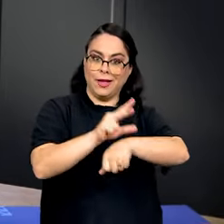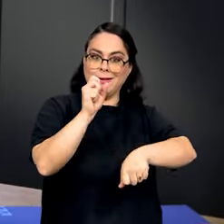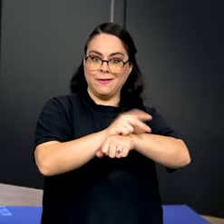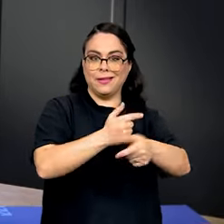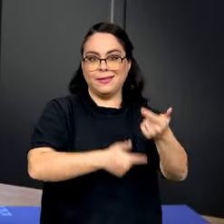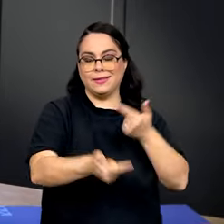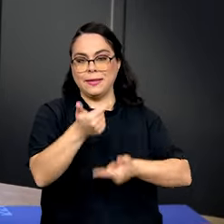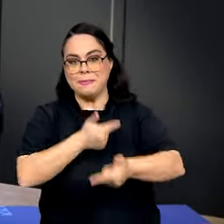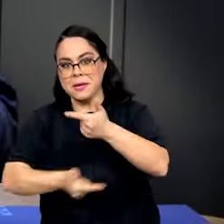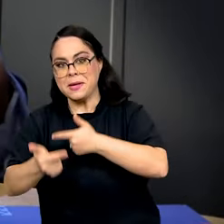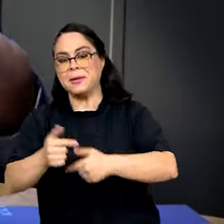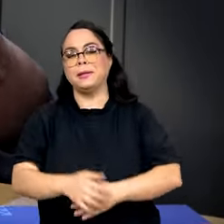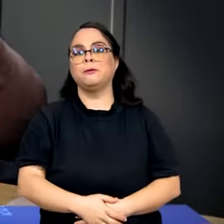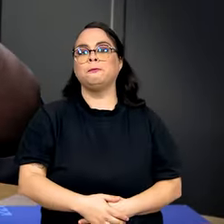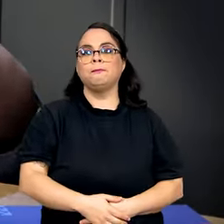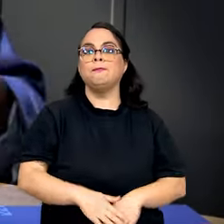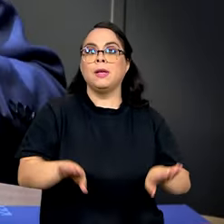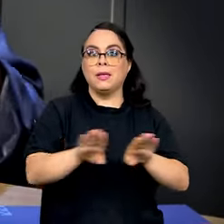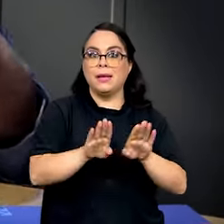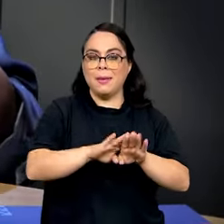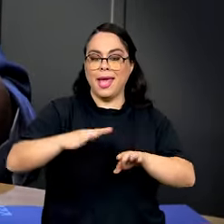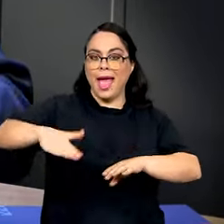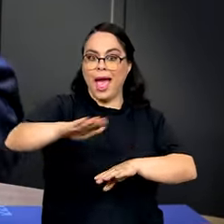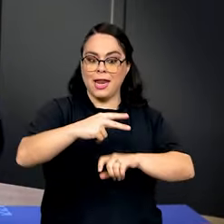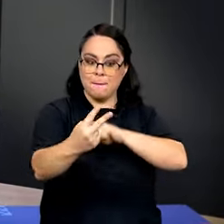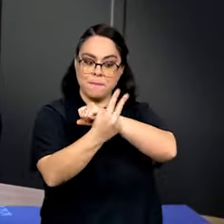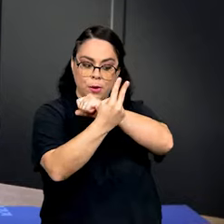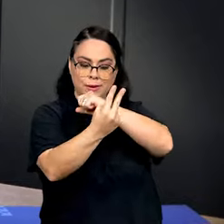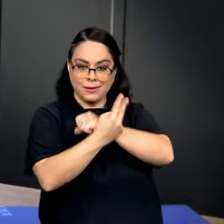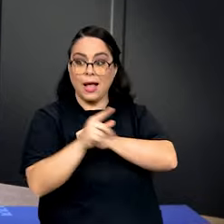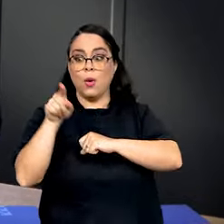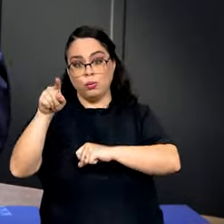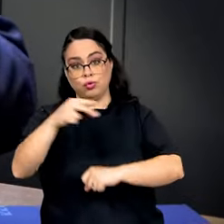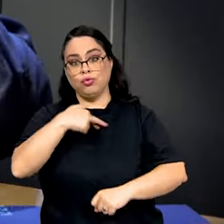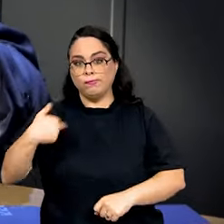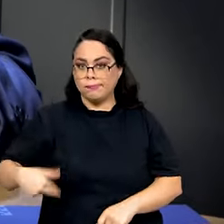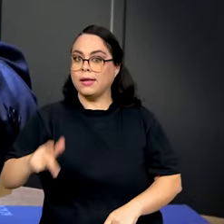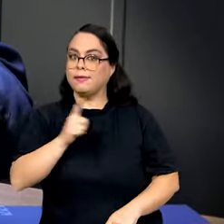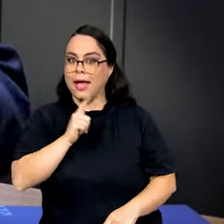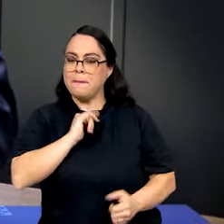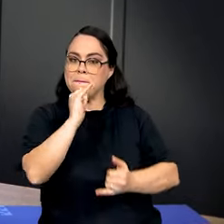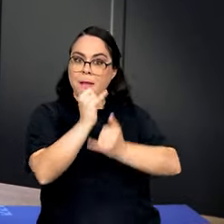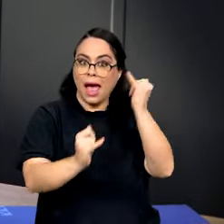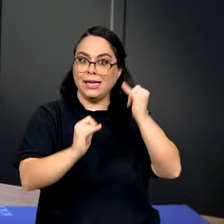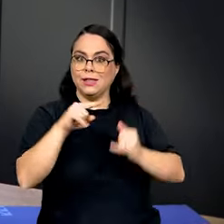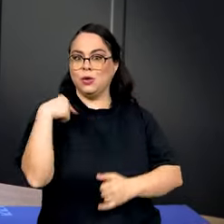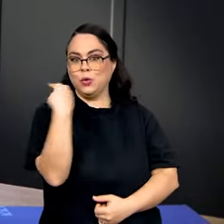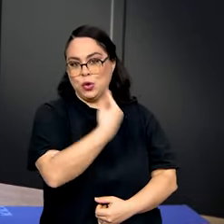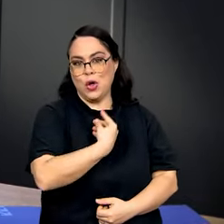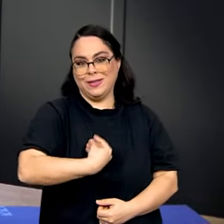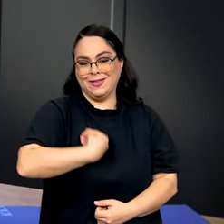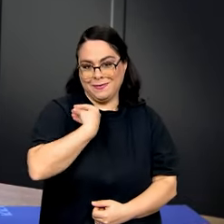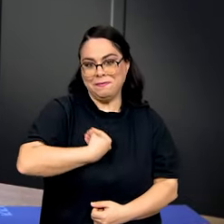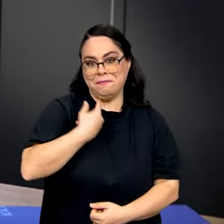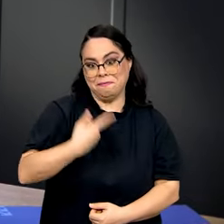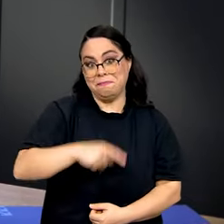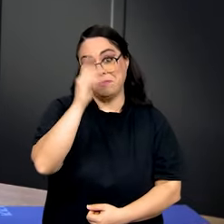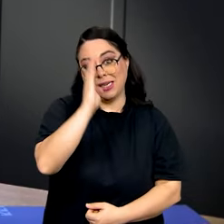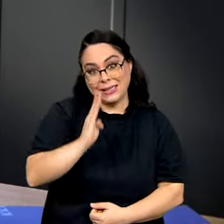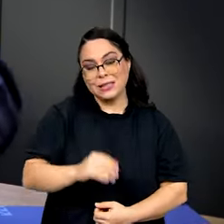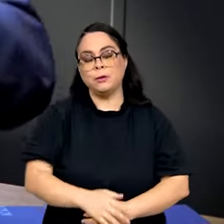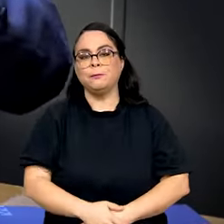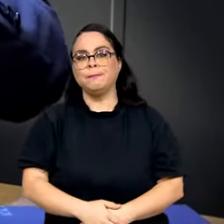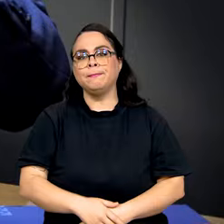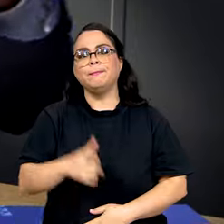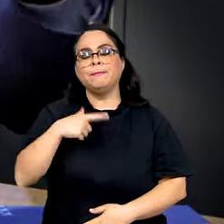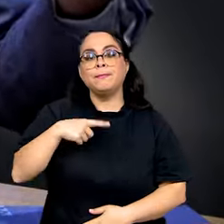emprego e o apoio numa rede de proteção que também eles têm semelhante a essa que temos no